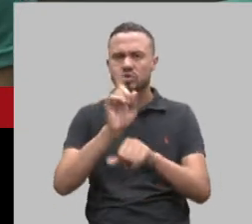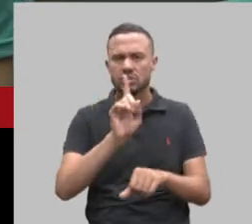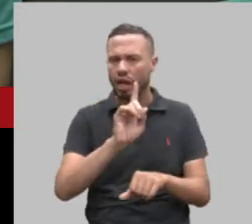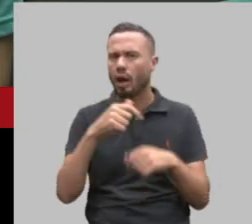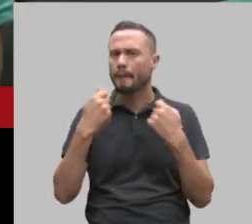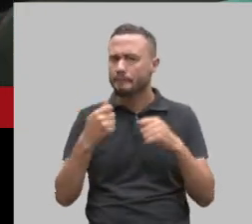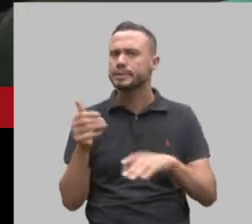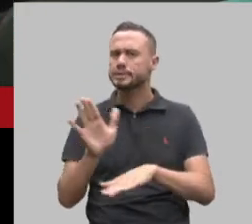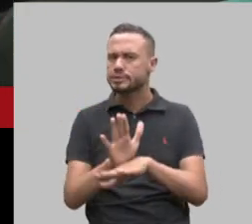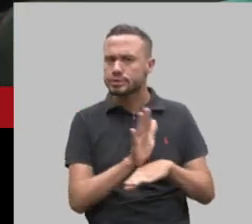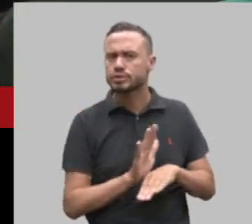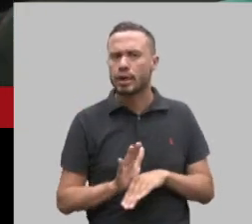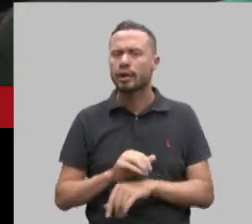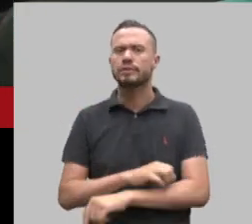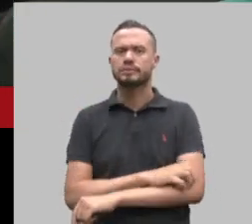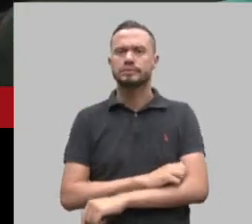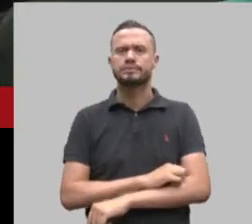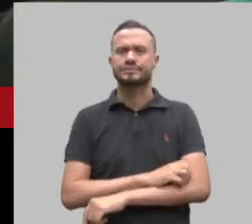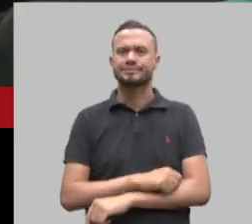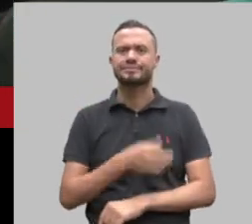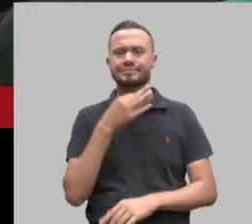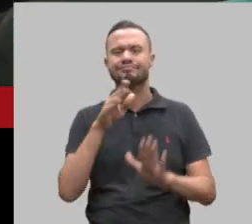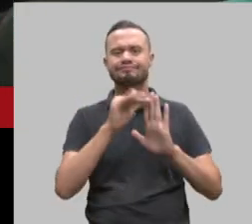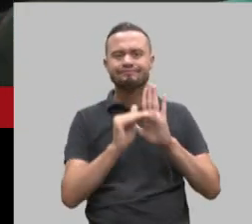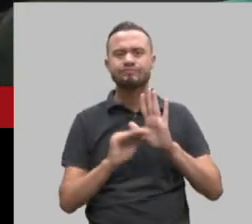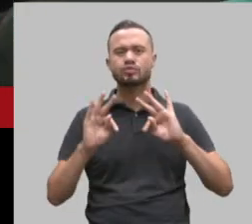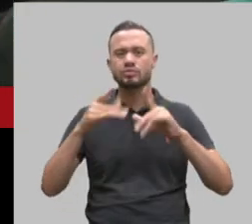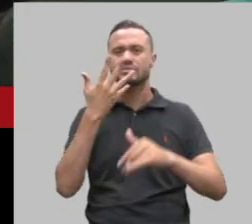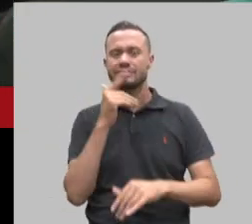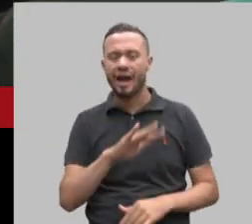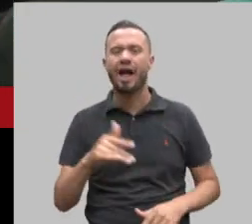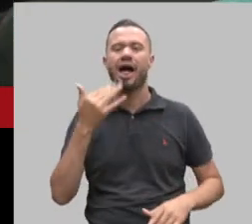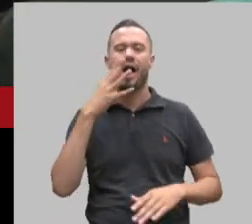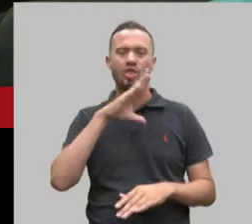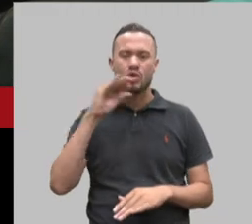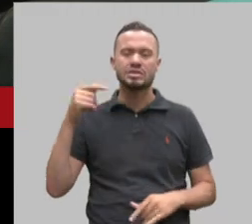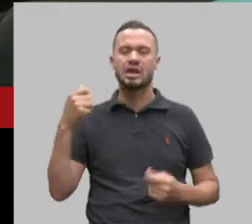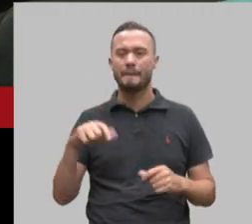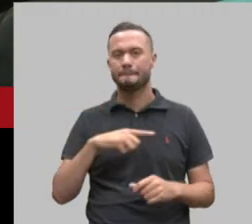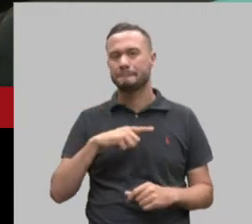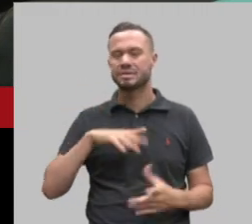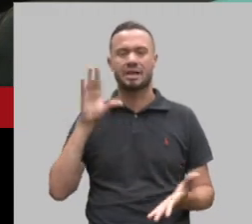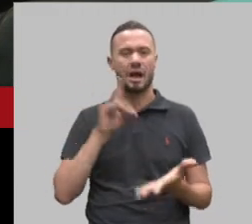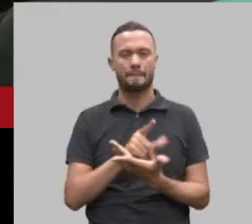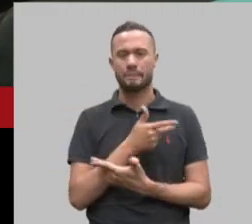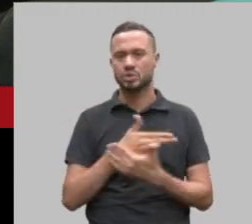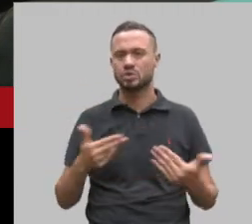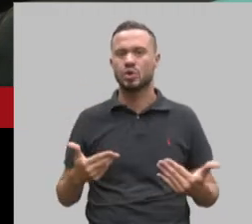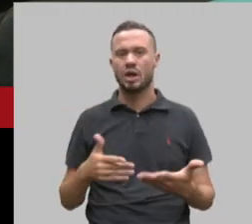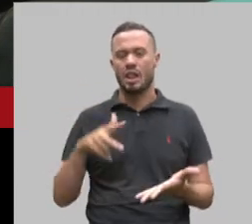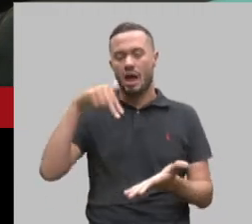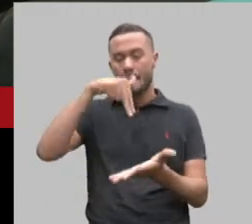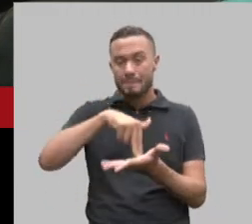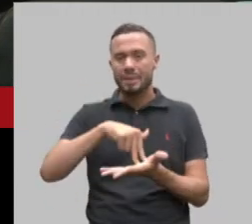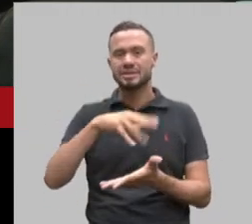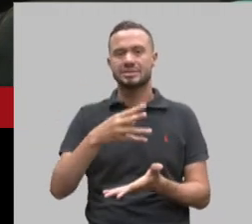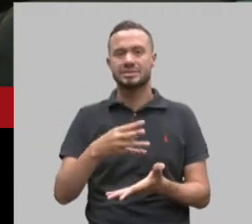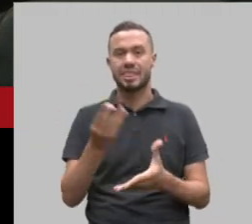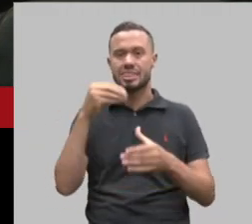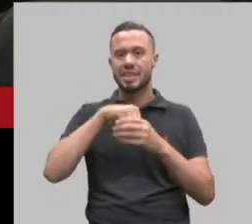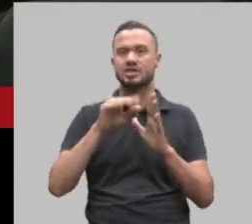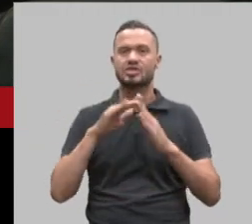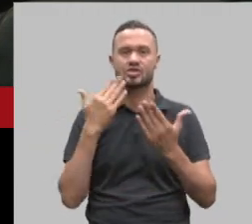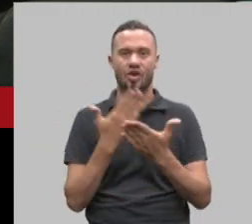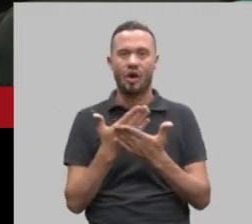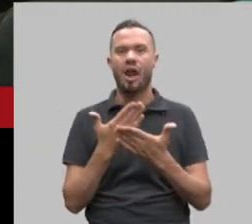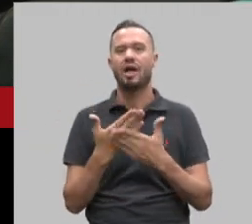e de acordo com o ECA todas as crianças e adolescentes Devem ter as mesmas condições para o acesso e permanência na escola então se o eca diz que todas